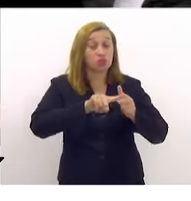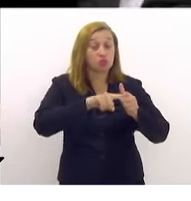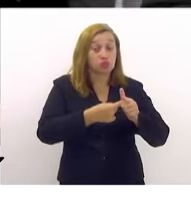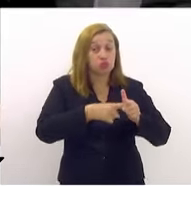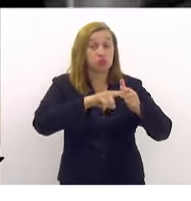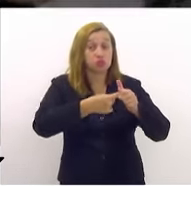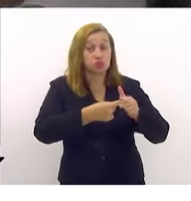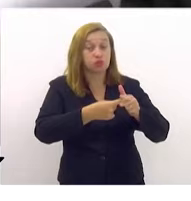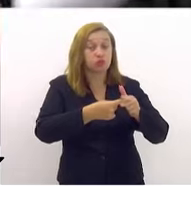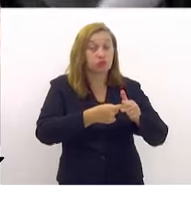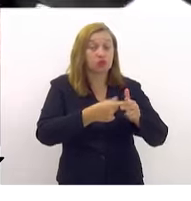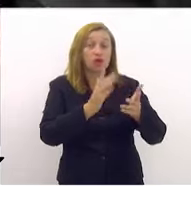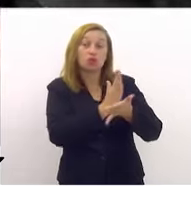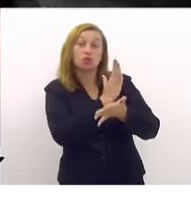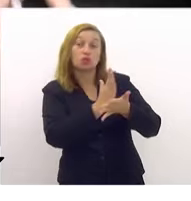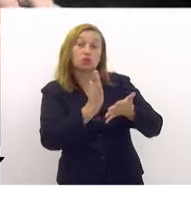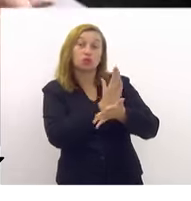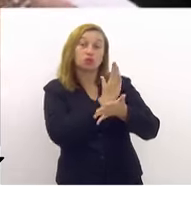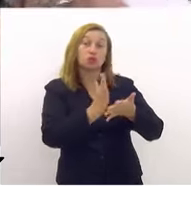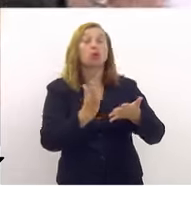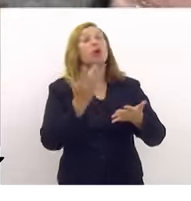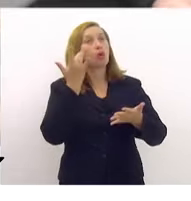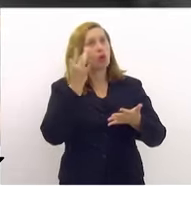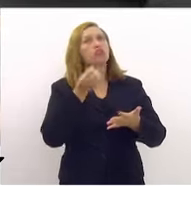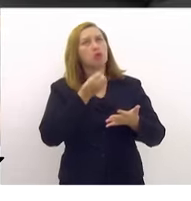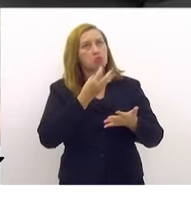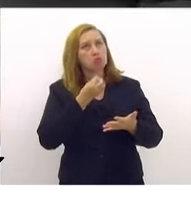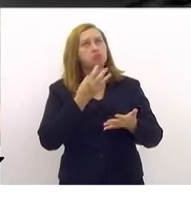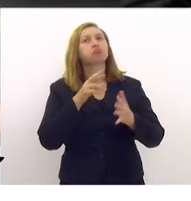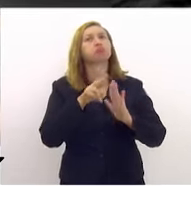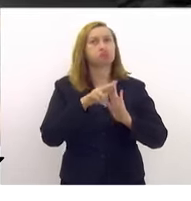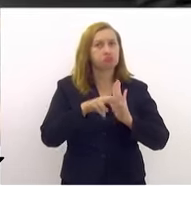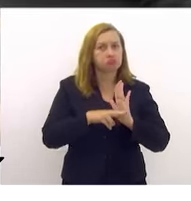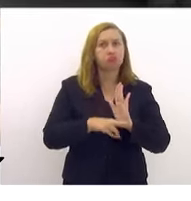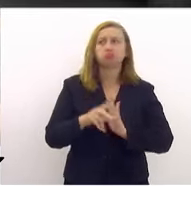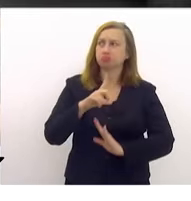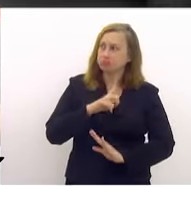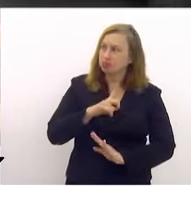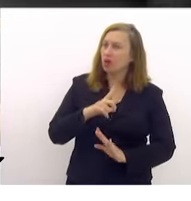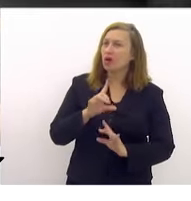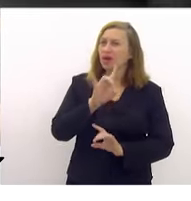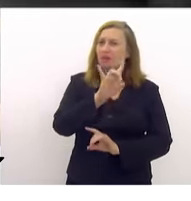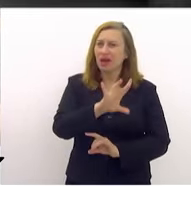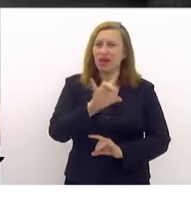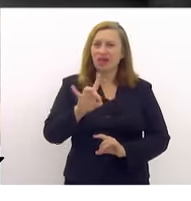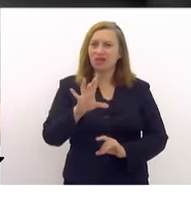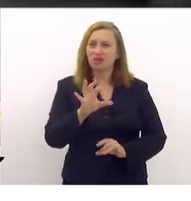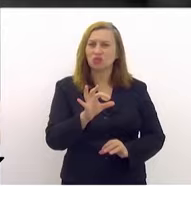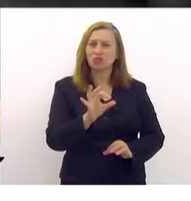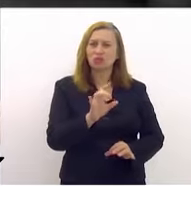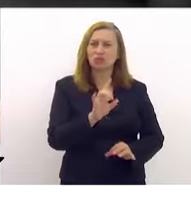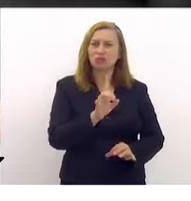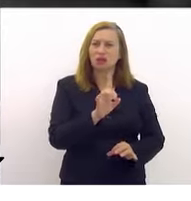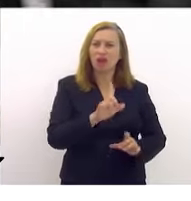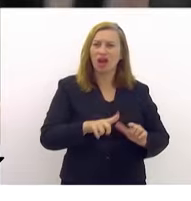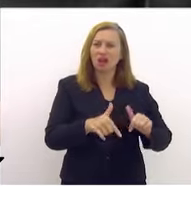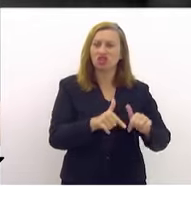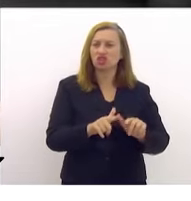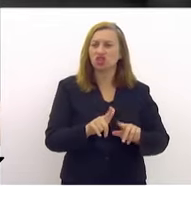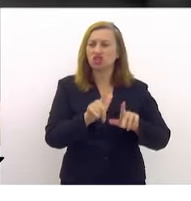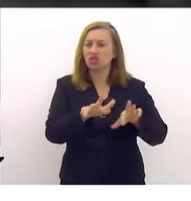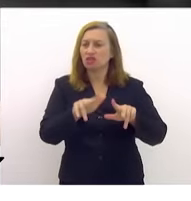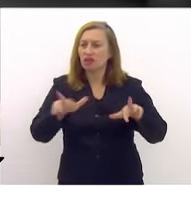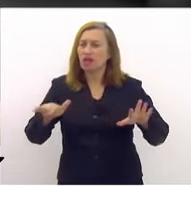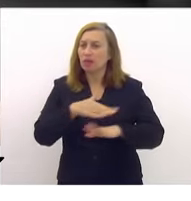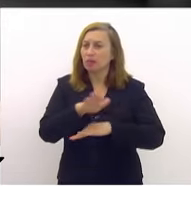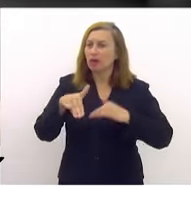Né. Eu acho bom ter regras, o senhor tem toda a razão, para cada um não julgar de forma diferente e para